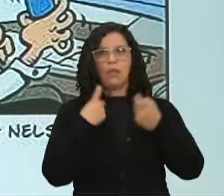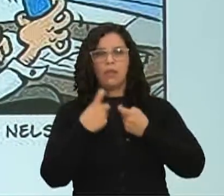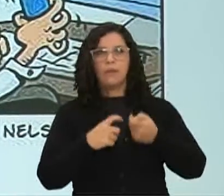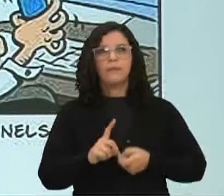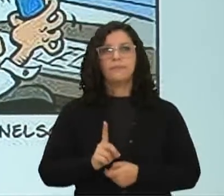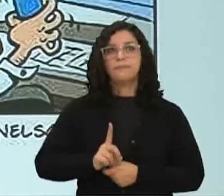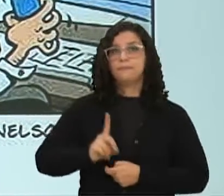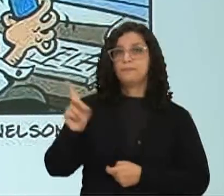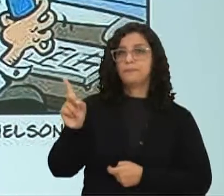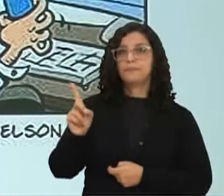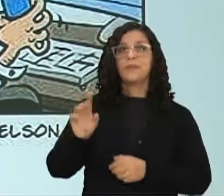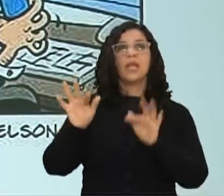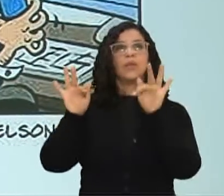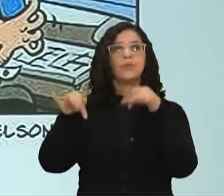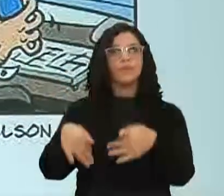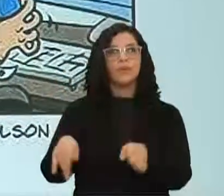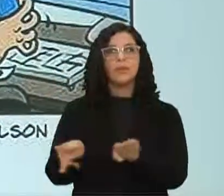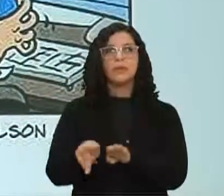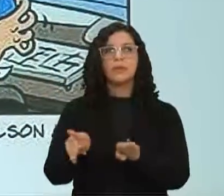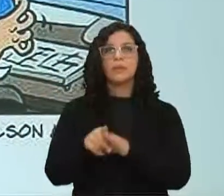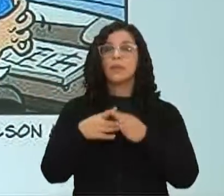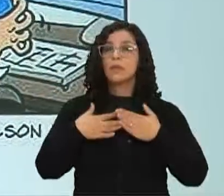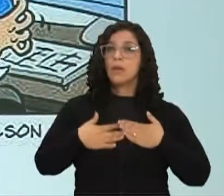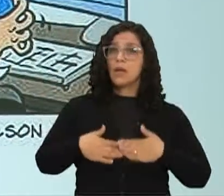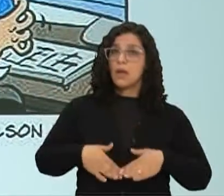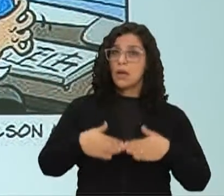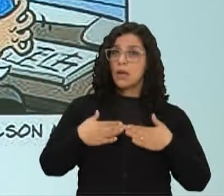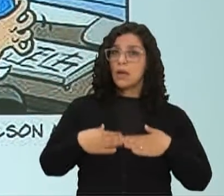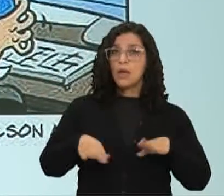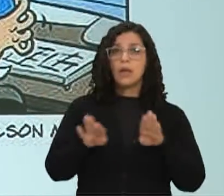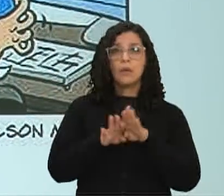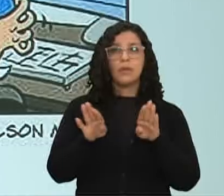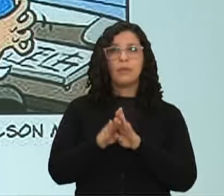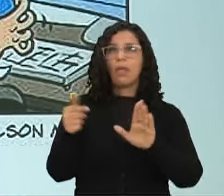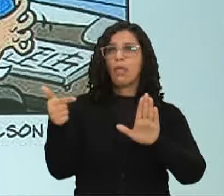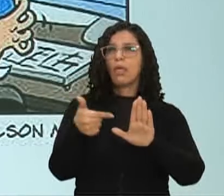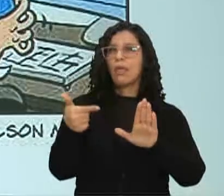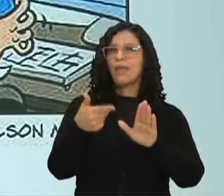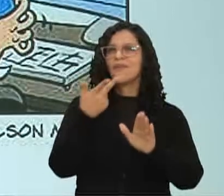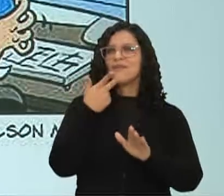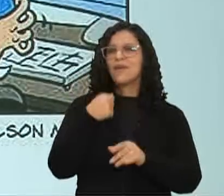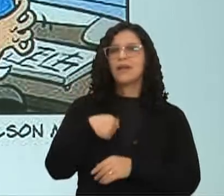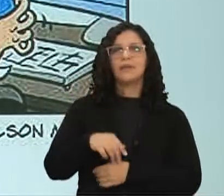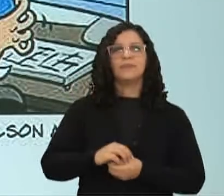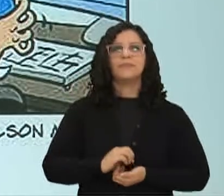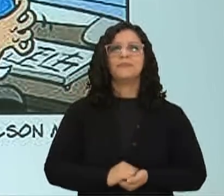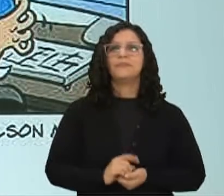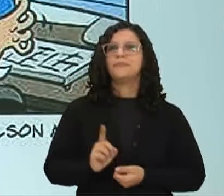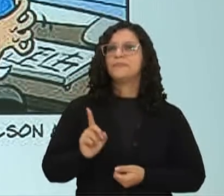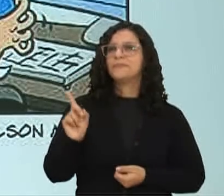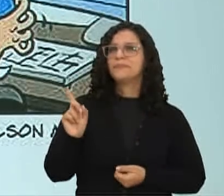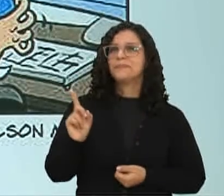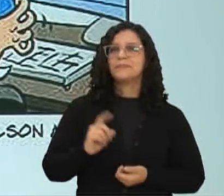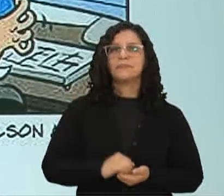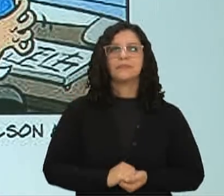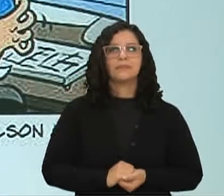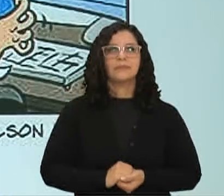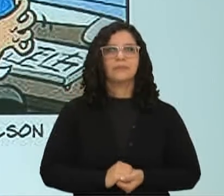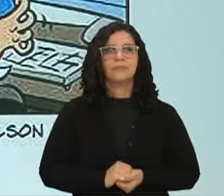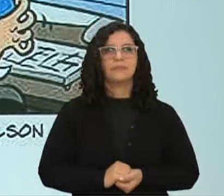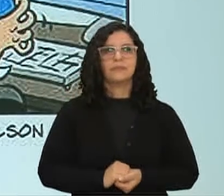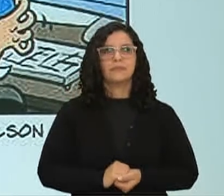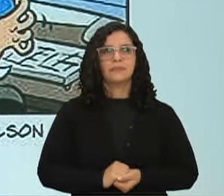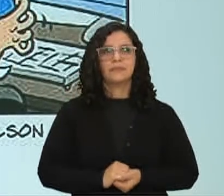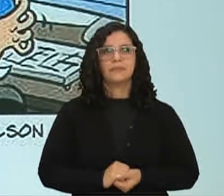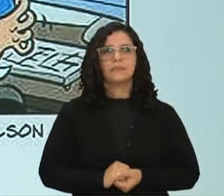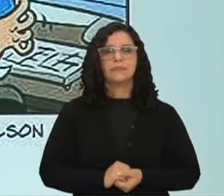exaltado. E no final, ele todo calmo, de uma forma bem irônica, diz: Isn't it great to shop online without